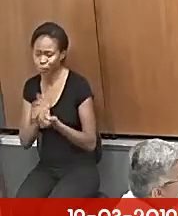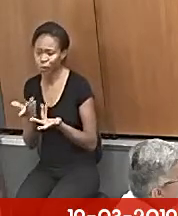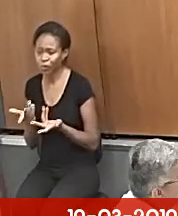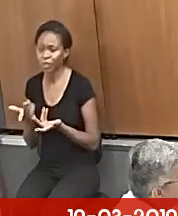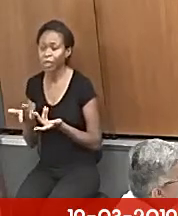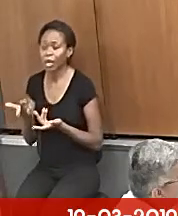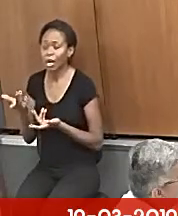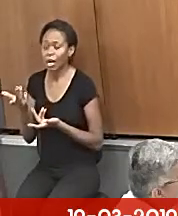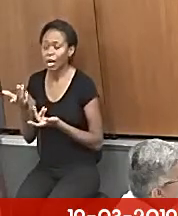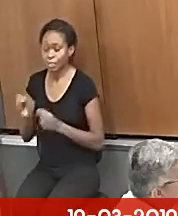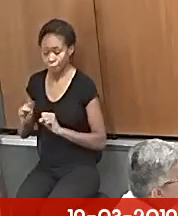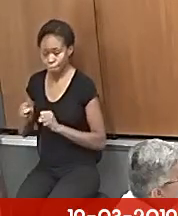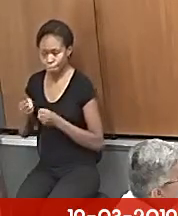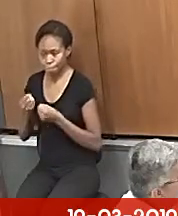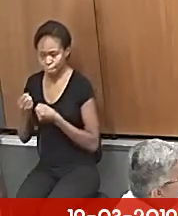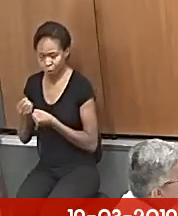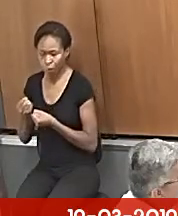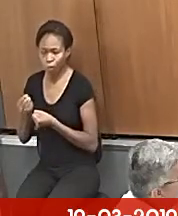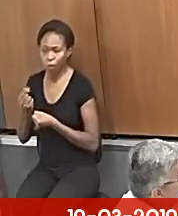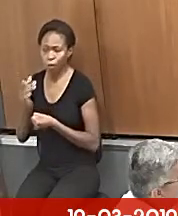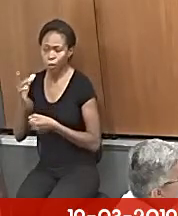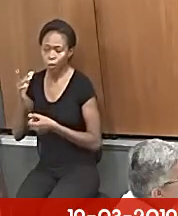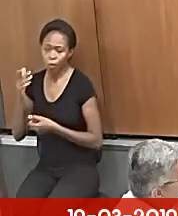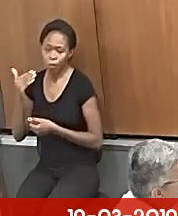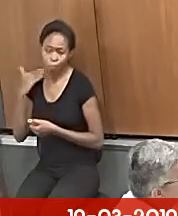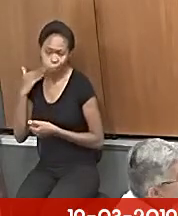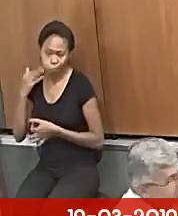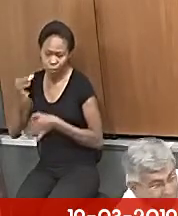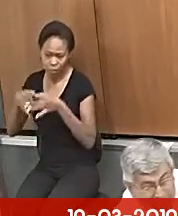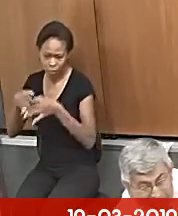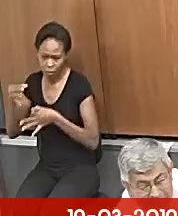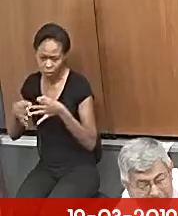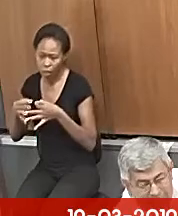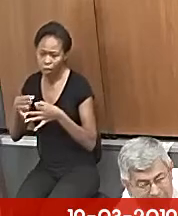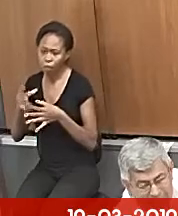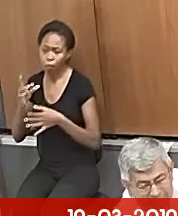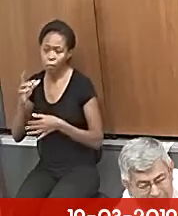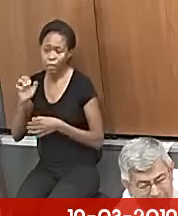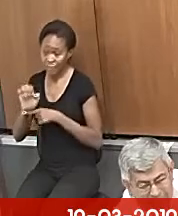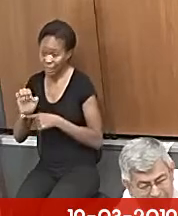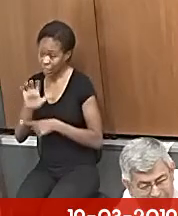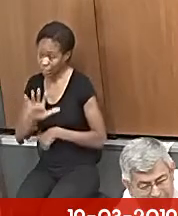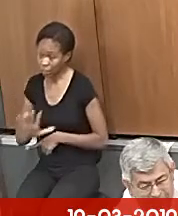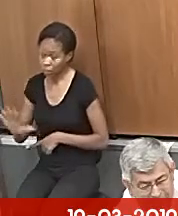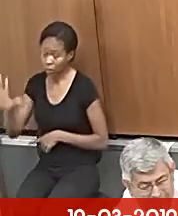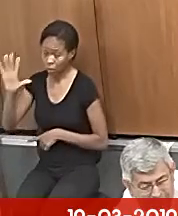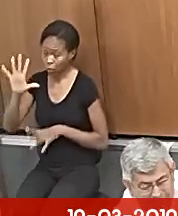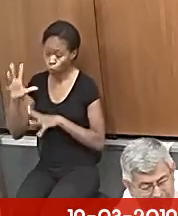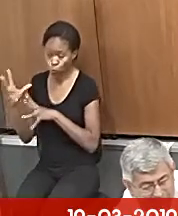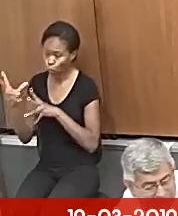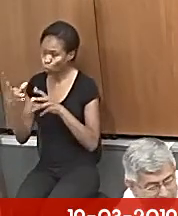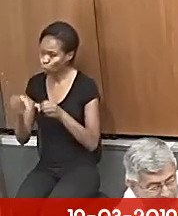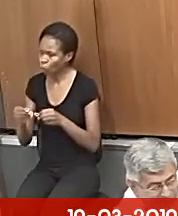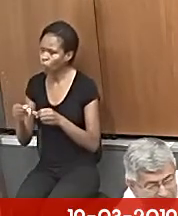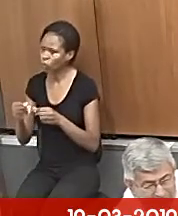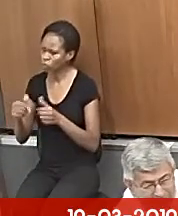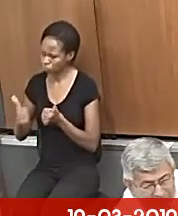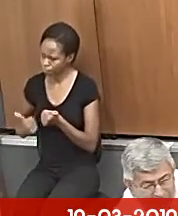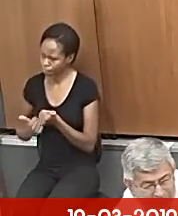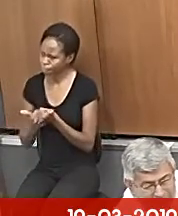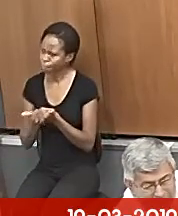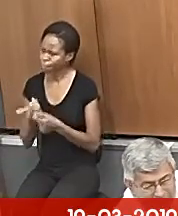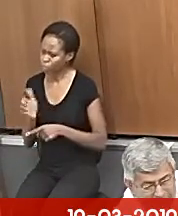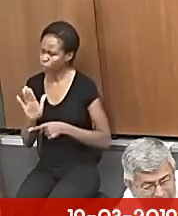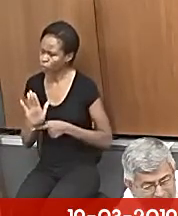pública da união também federal né que também esposa disposição atendeu deficiente